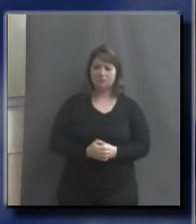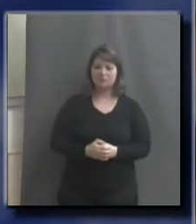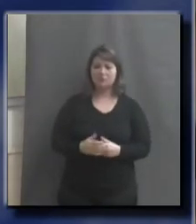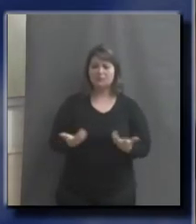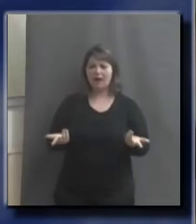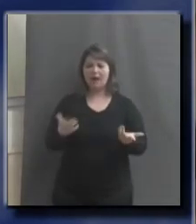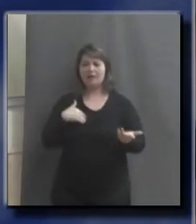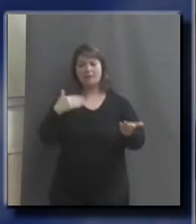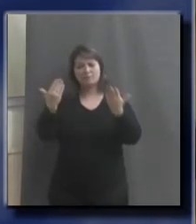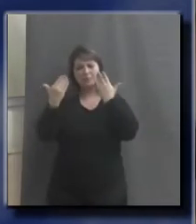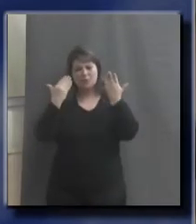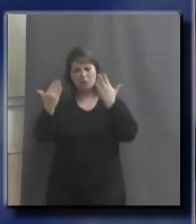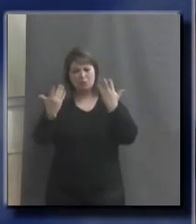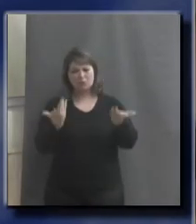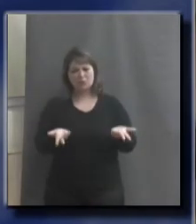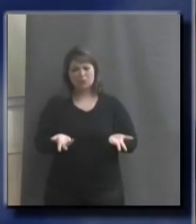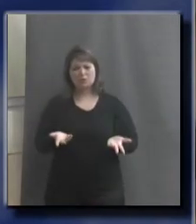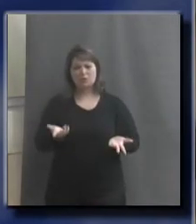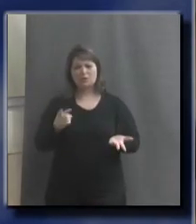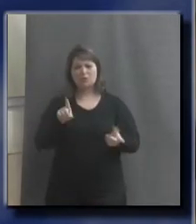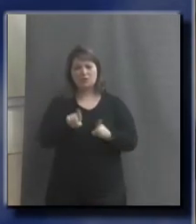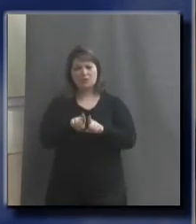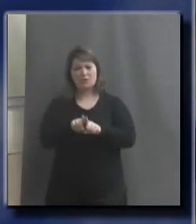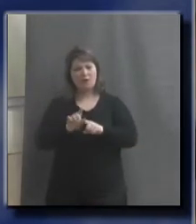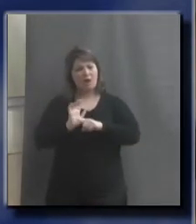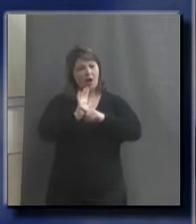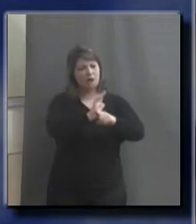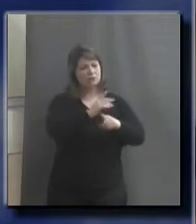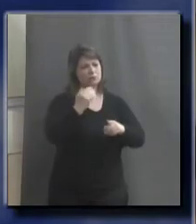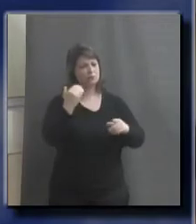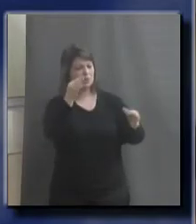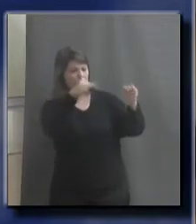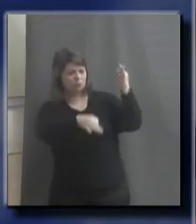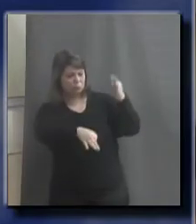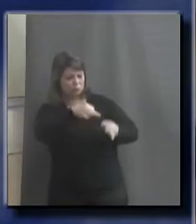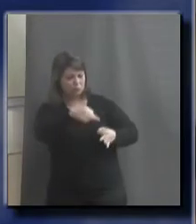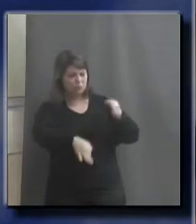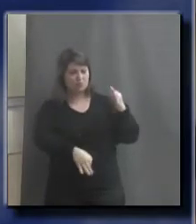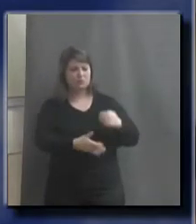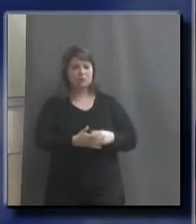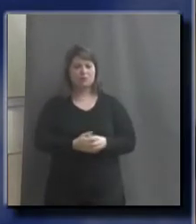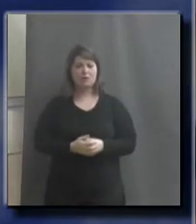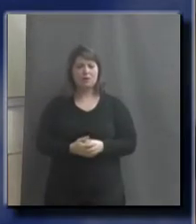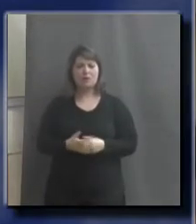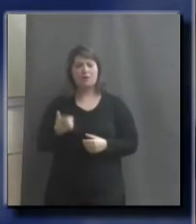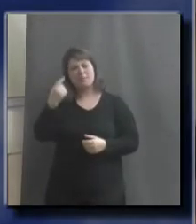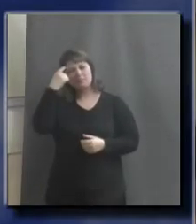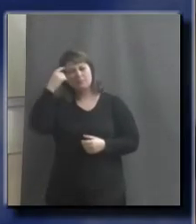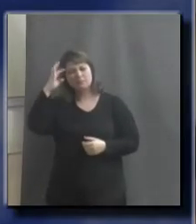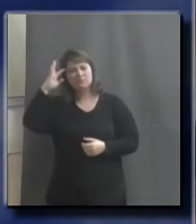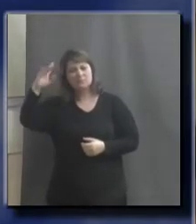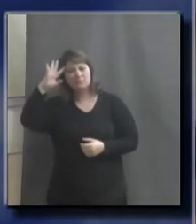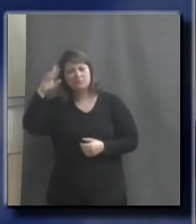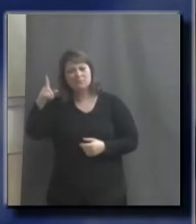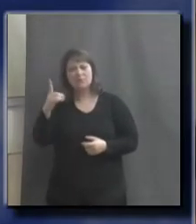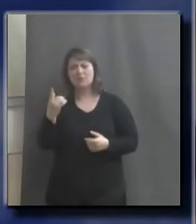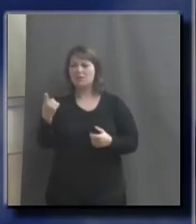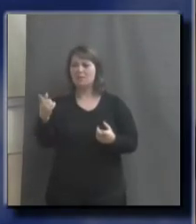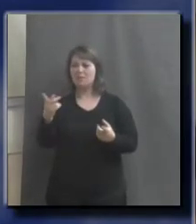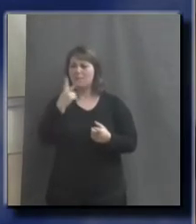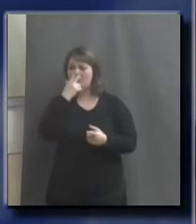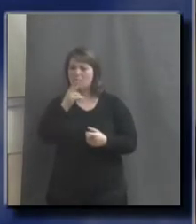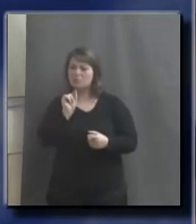questões da psicologia no interface com o sistema de justiça e autonomia profissional. Então, pensando aí, pequenos